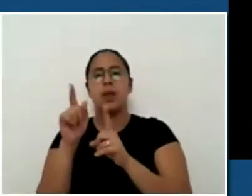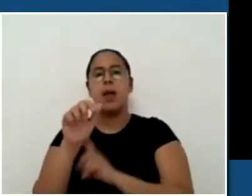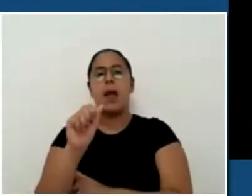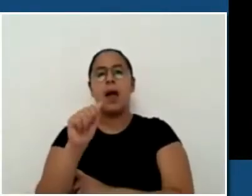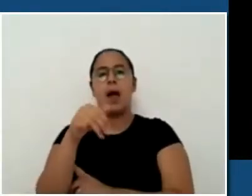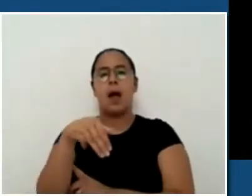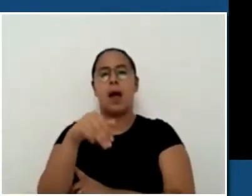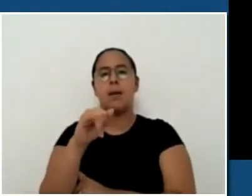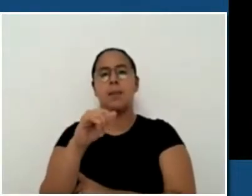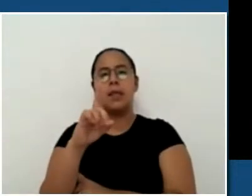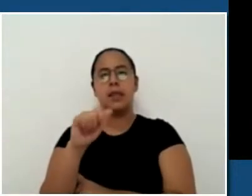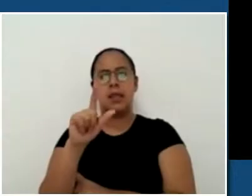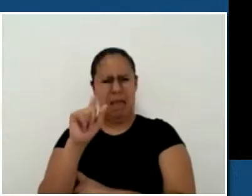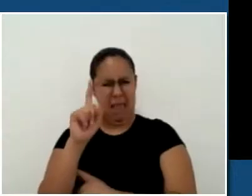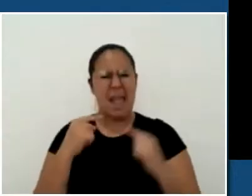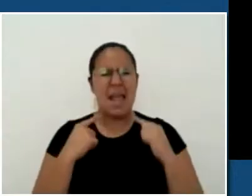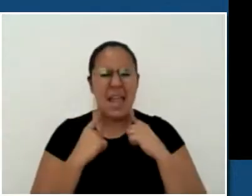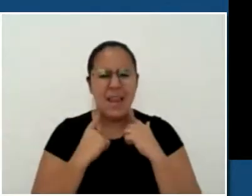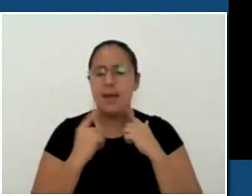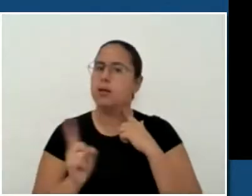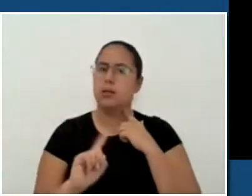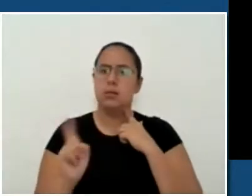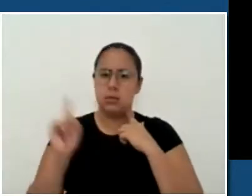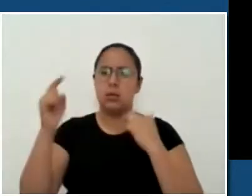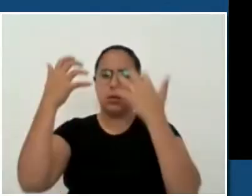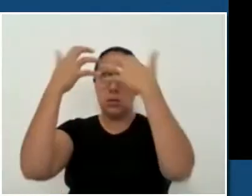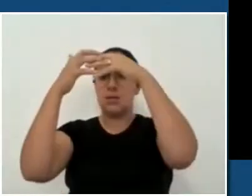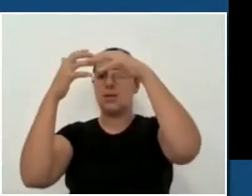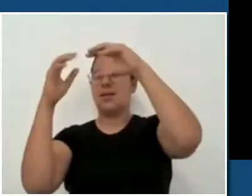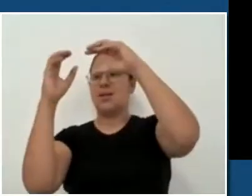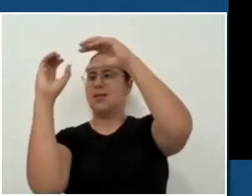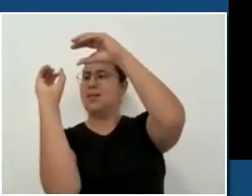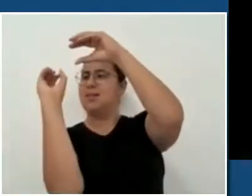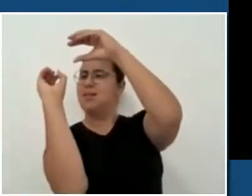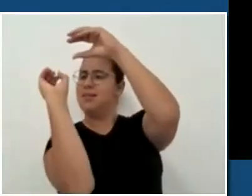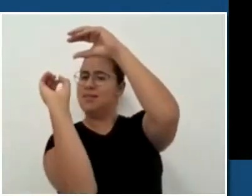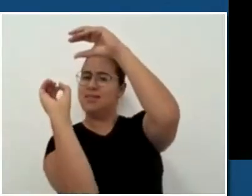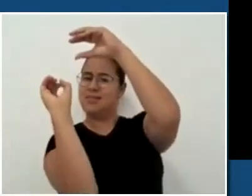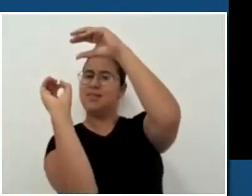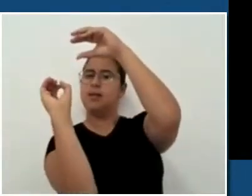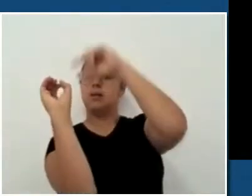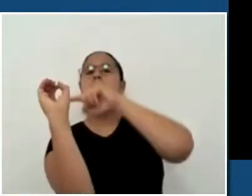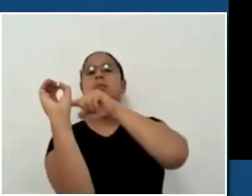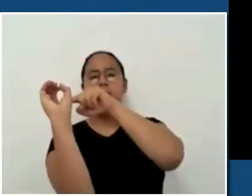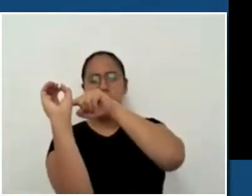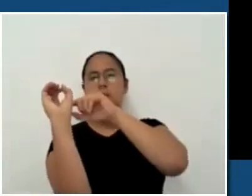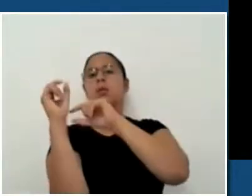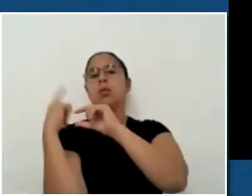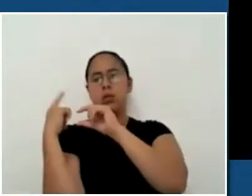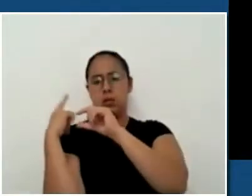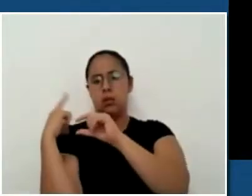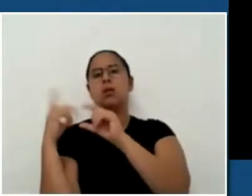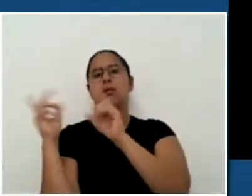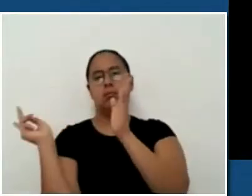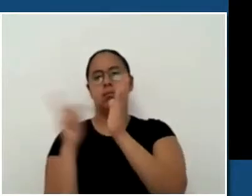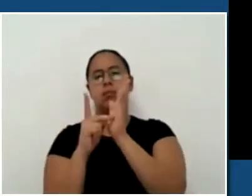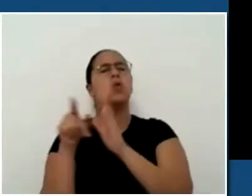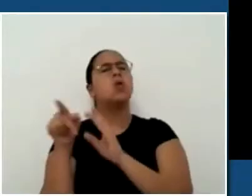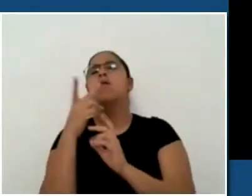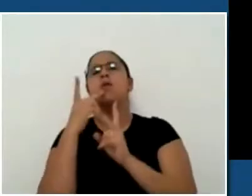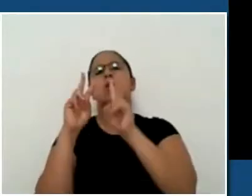do cérebro, ela chama amígdala porque tem a forma de uma amêndoa, que tem a ver muito com a reatividade das pessoas, até também a